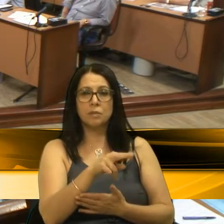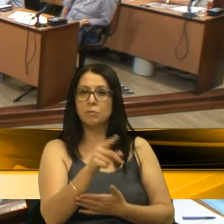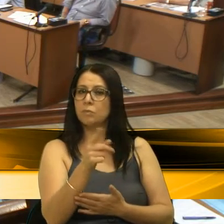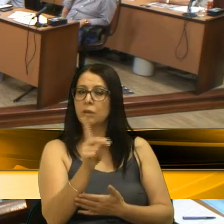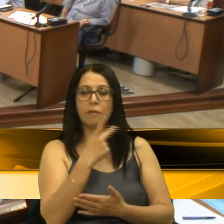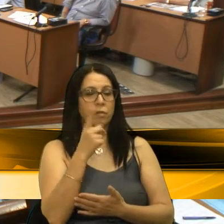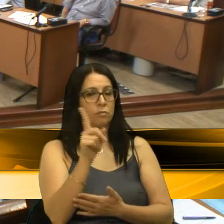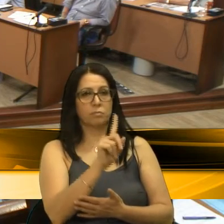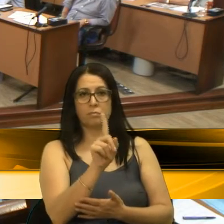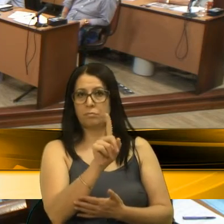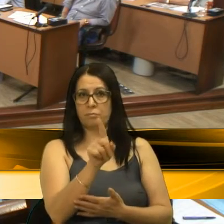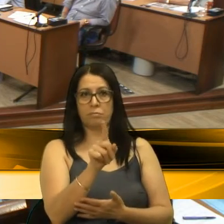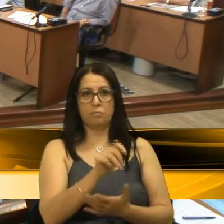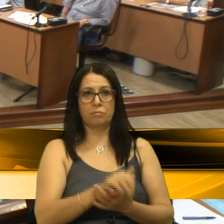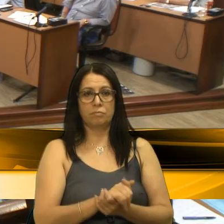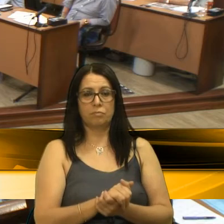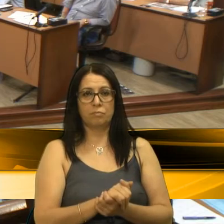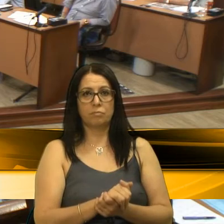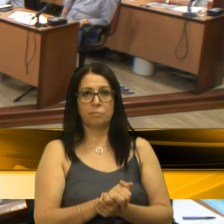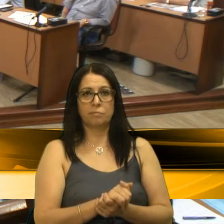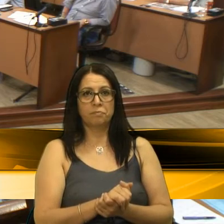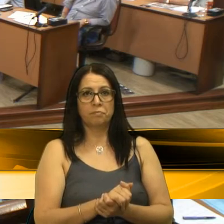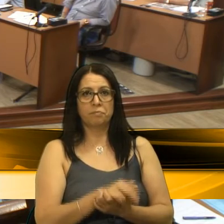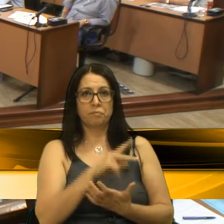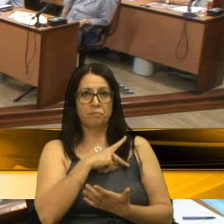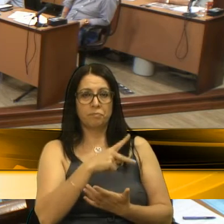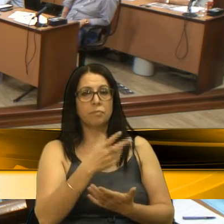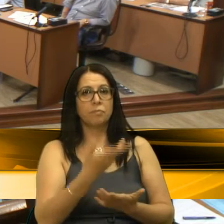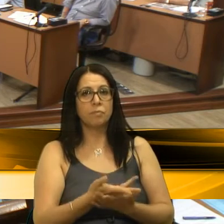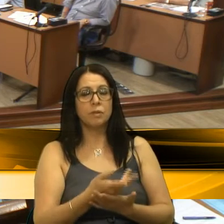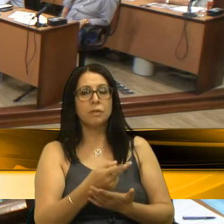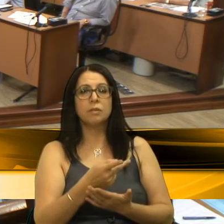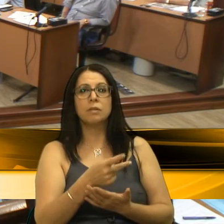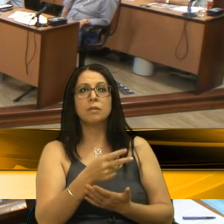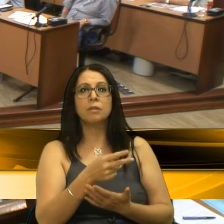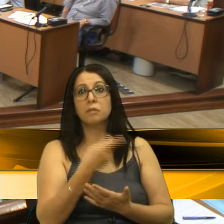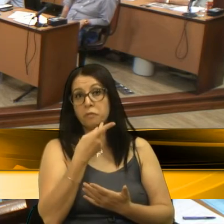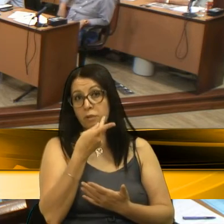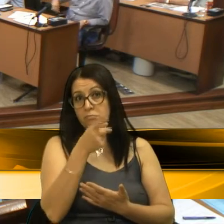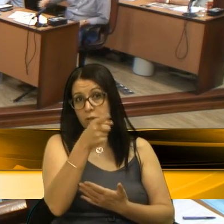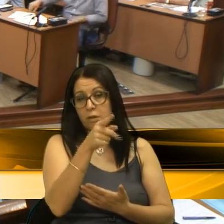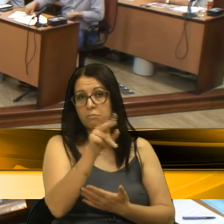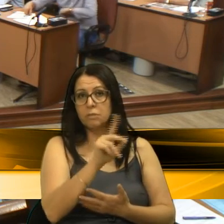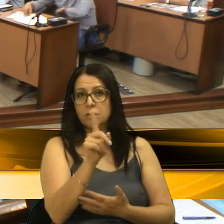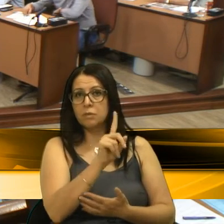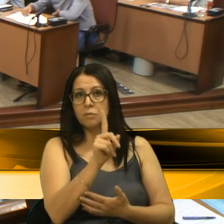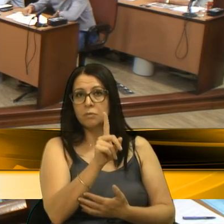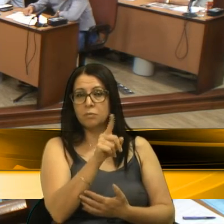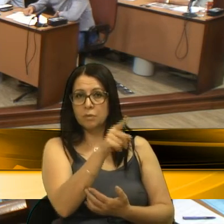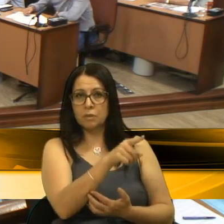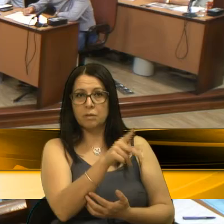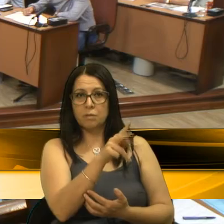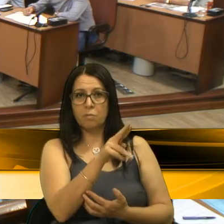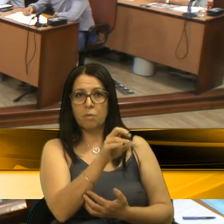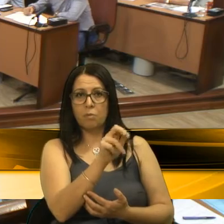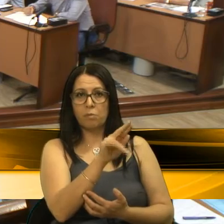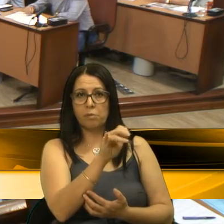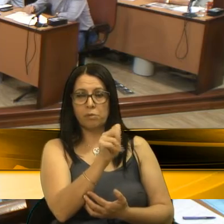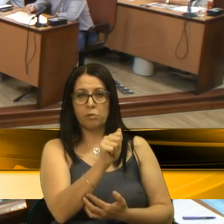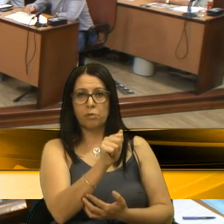Vereador Renato. Vereador Renato. Não, o senhor já falou, eu vou falar agora. É o seguinte, ó. Nada no mundo